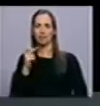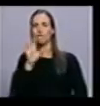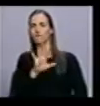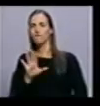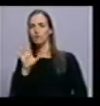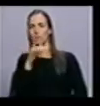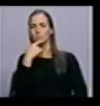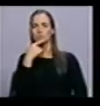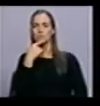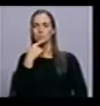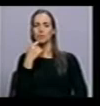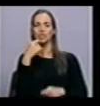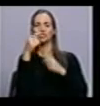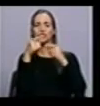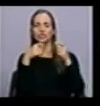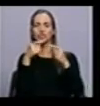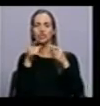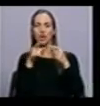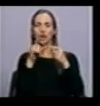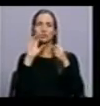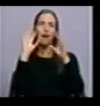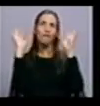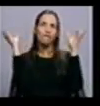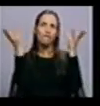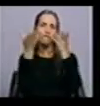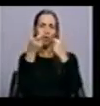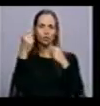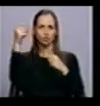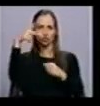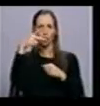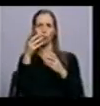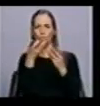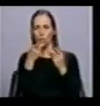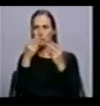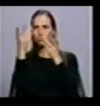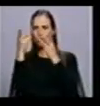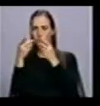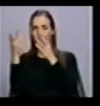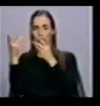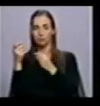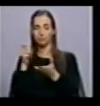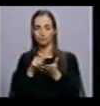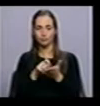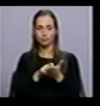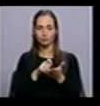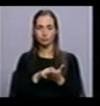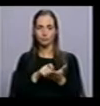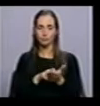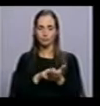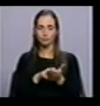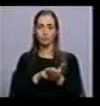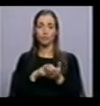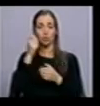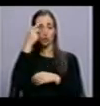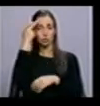estrelas, a densidade de estrelas à volta do nosso próprio Sol. E estes registros ficaram precisamente na